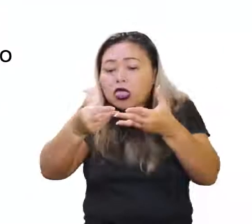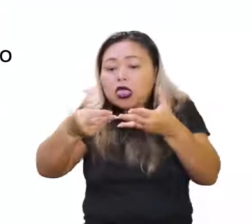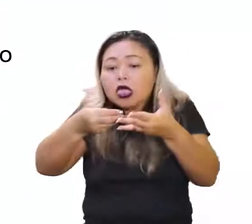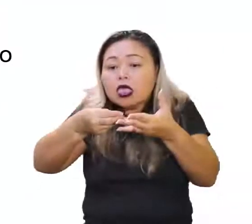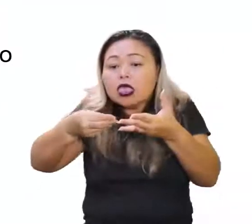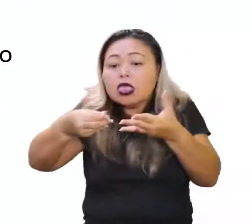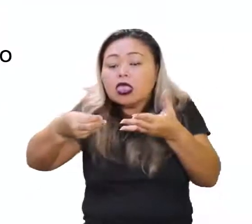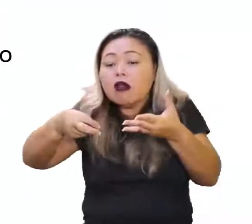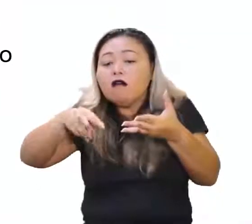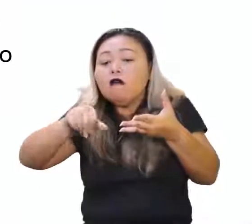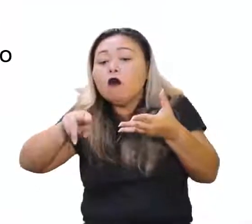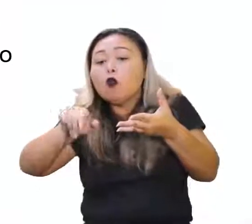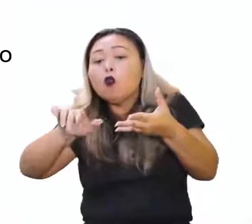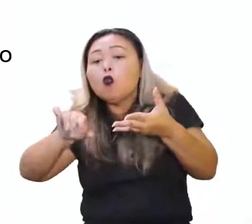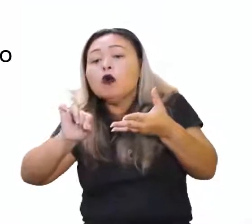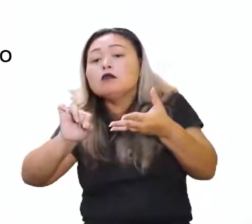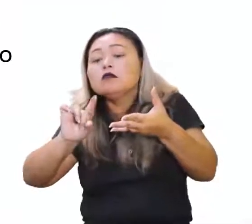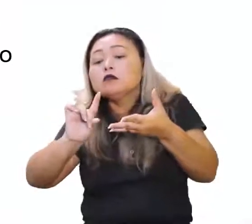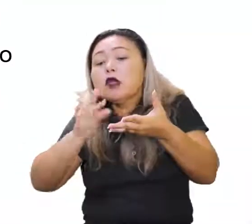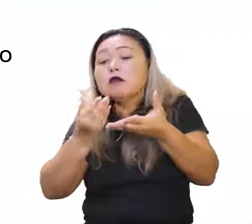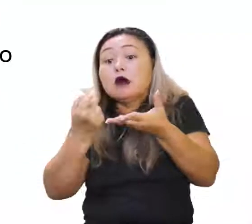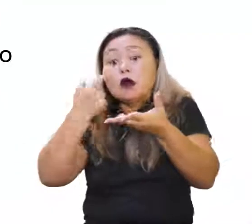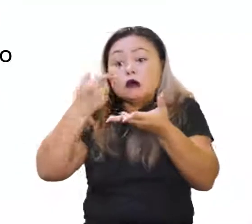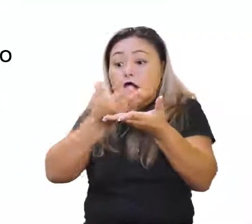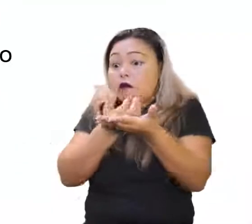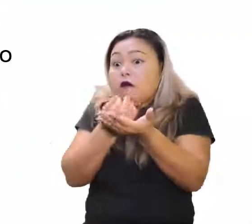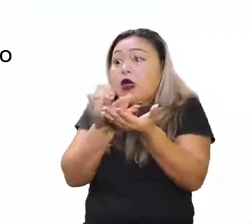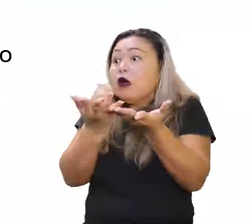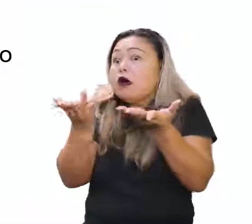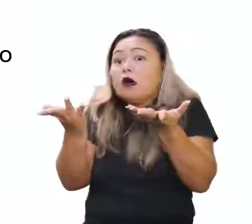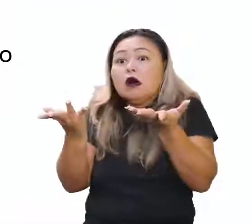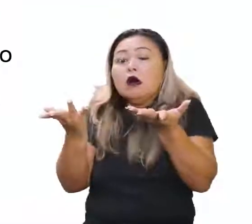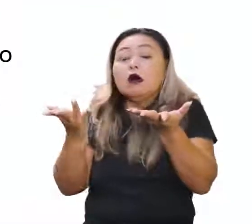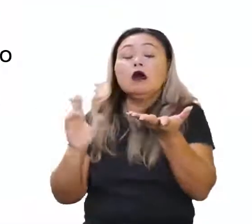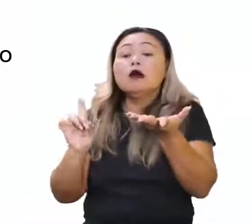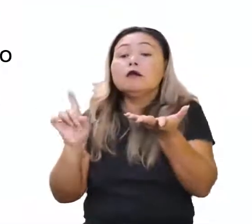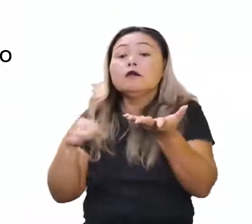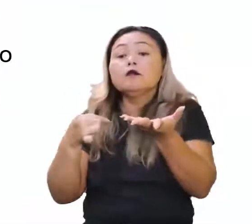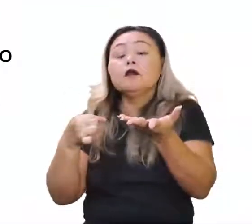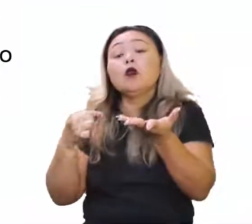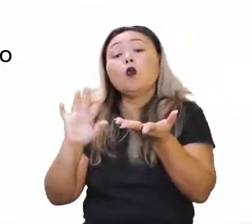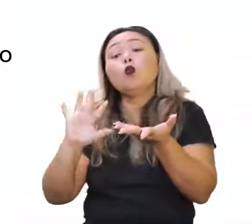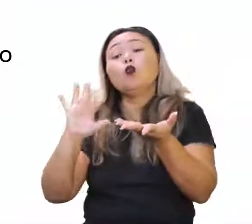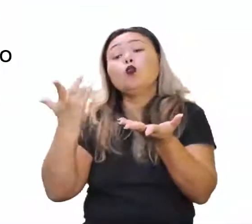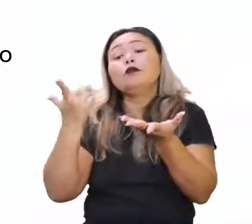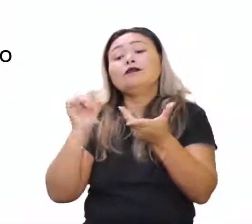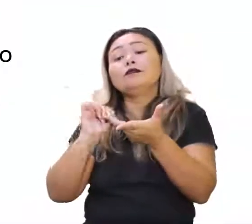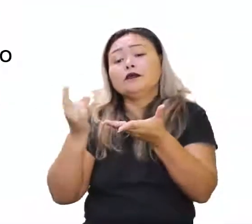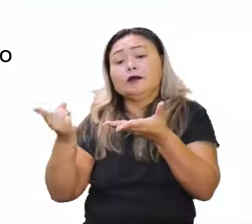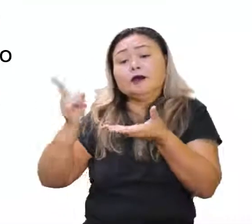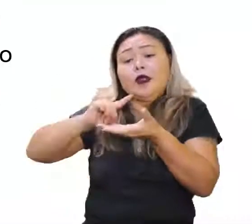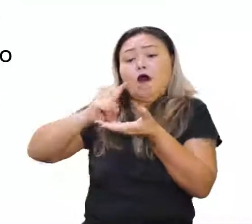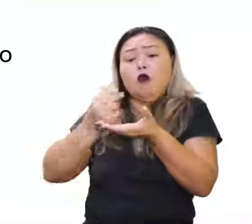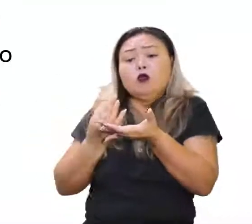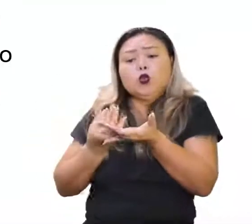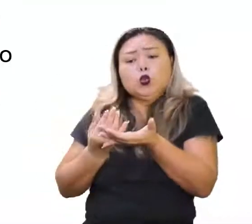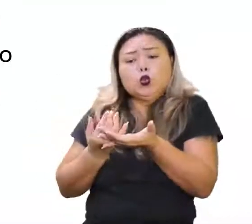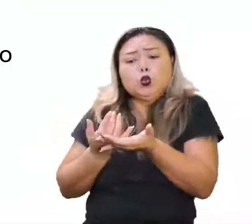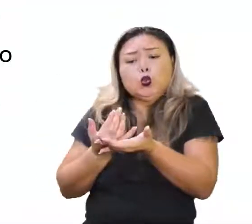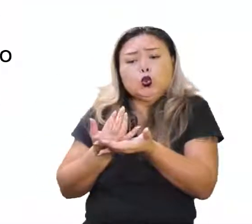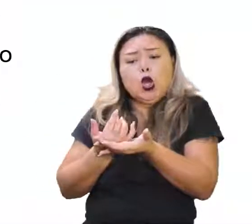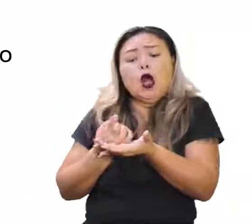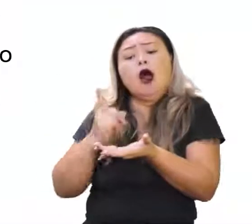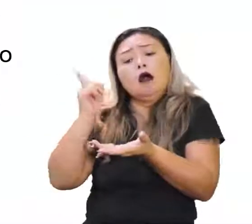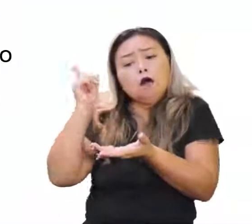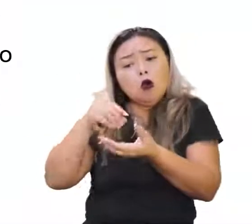resíduos dos volumosos, pois vão estar expostos às intempéries, e ocorrer algum tipo de fermentação, que